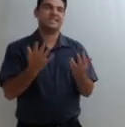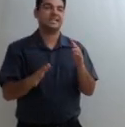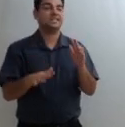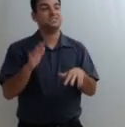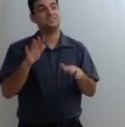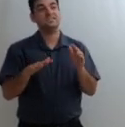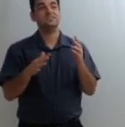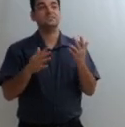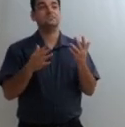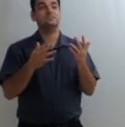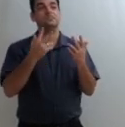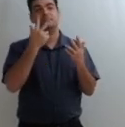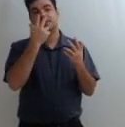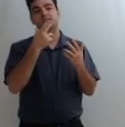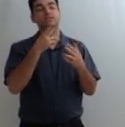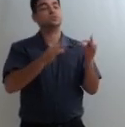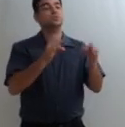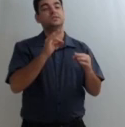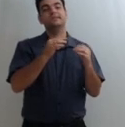perseguição